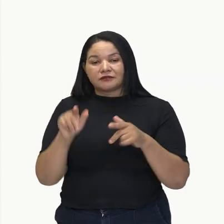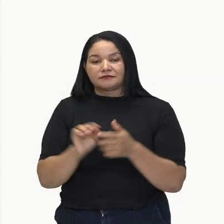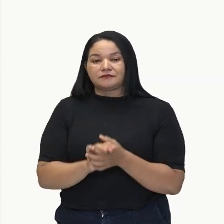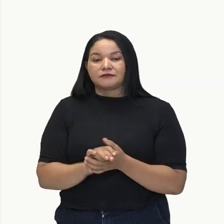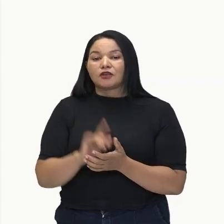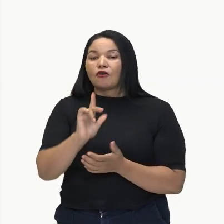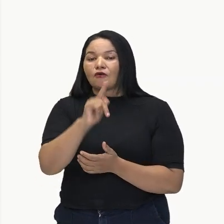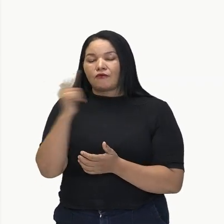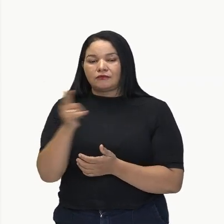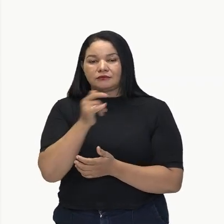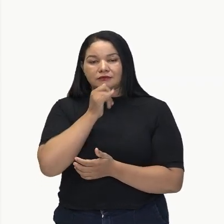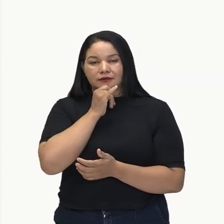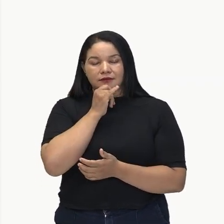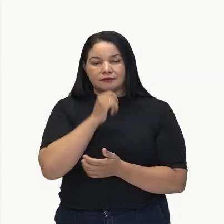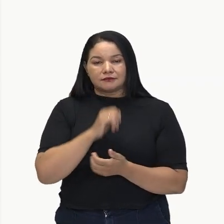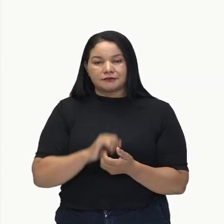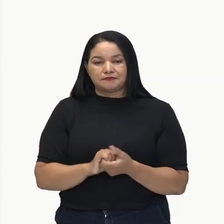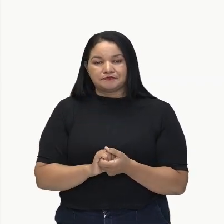exemplos.